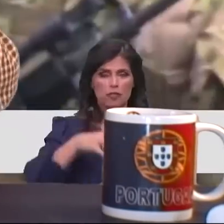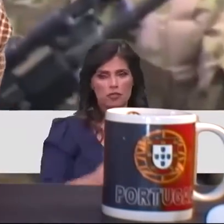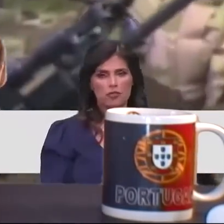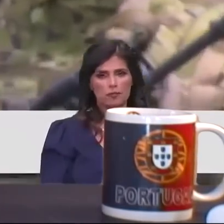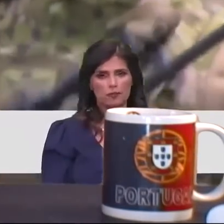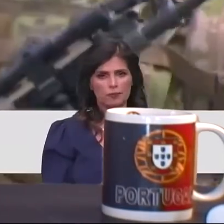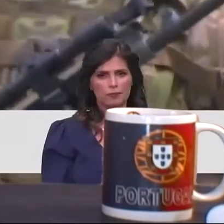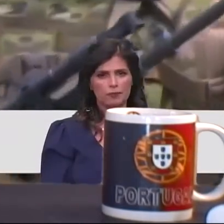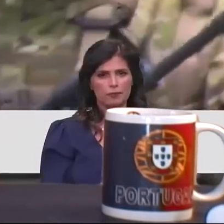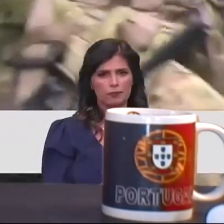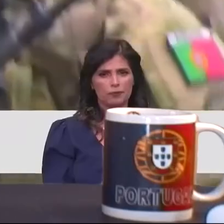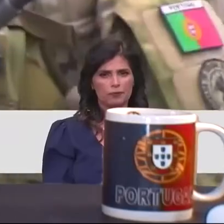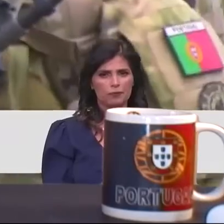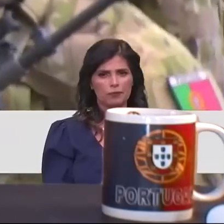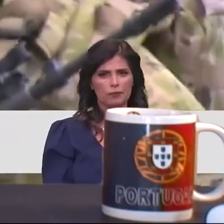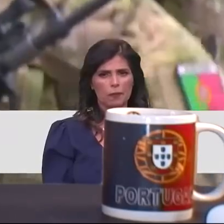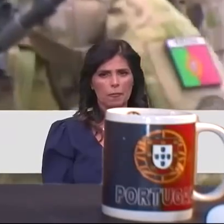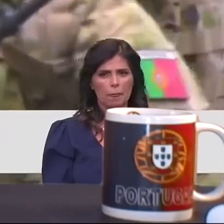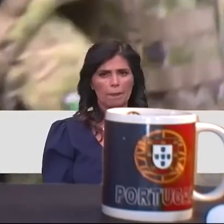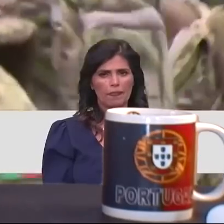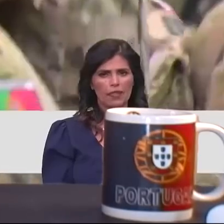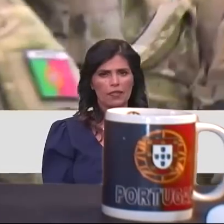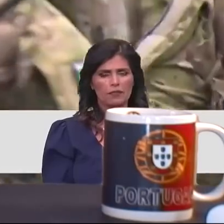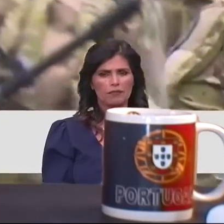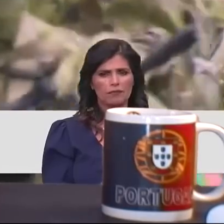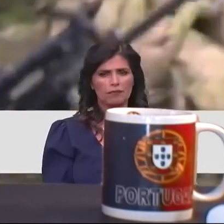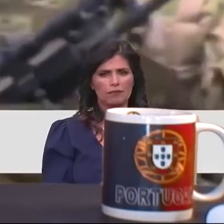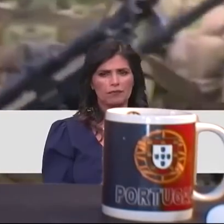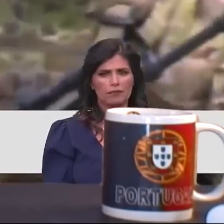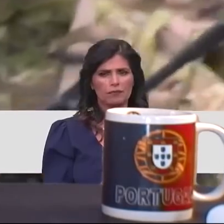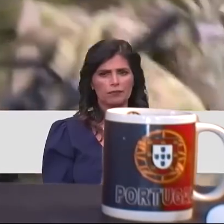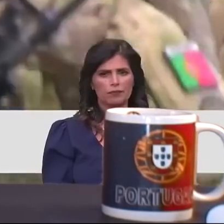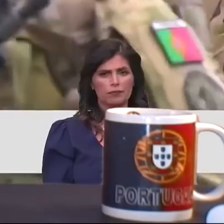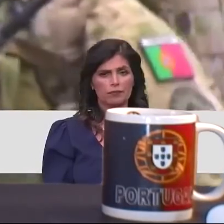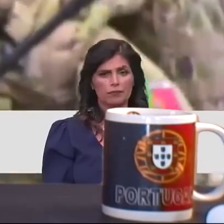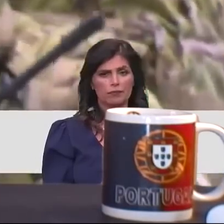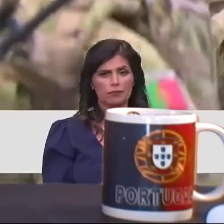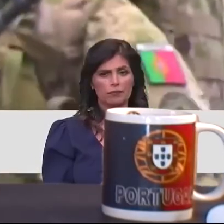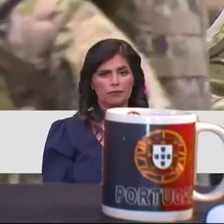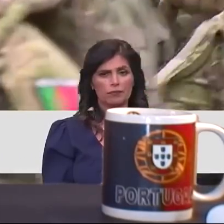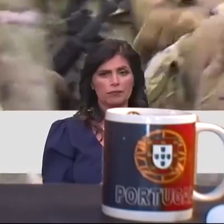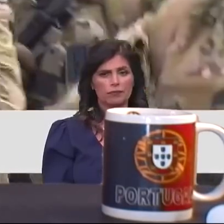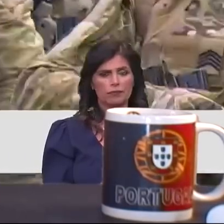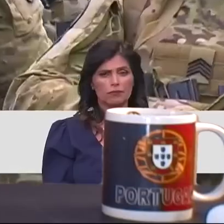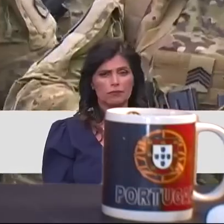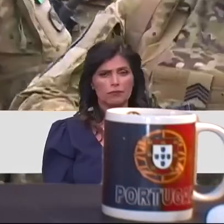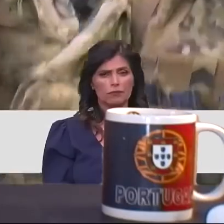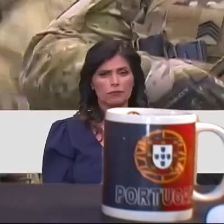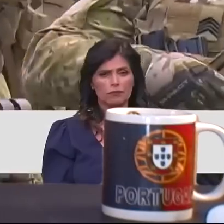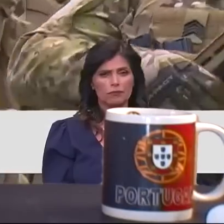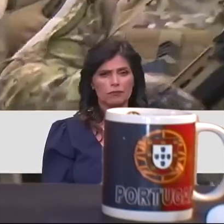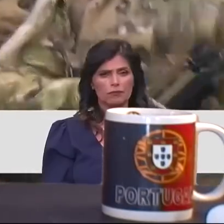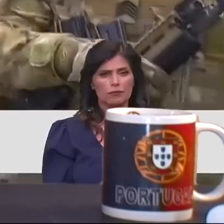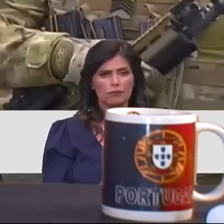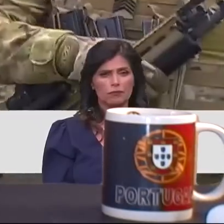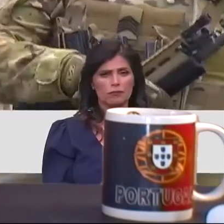fazer-nos de grandes quando somos Formigas em termos militares então costuma-se dizer se os espanhóis optassem